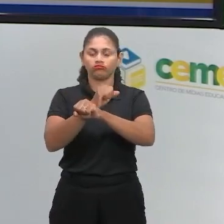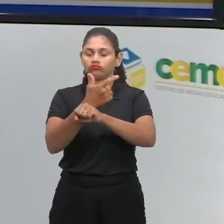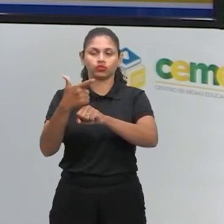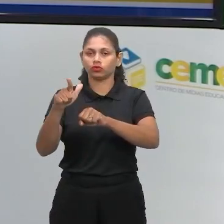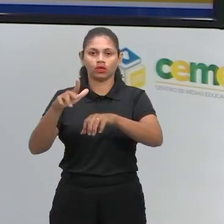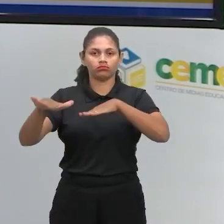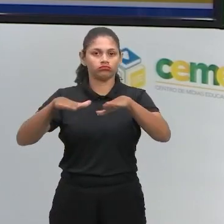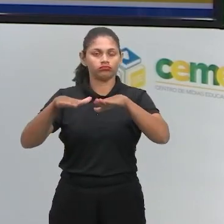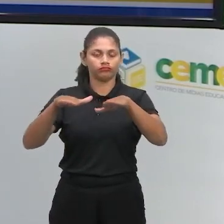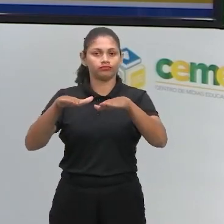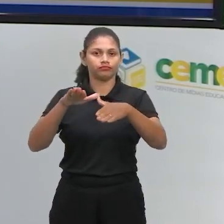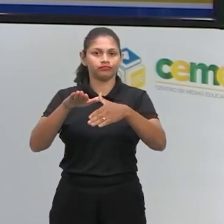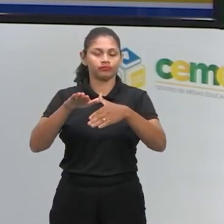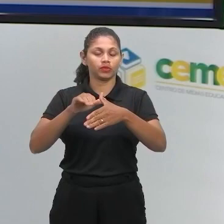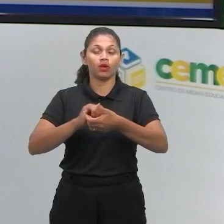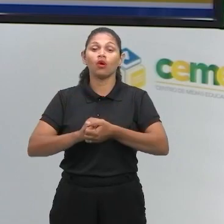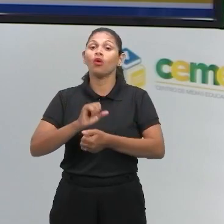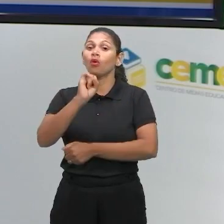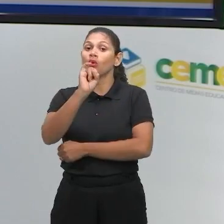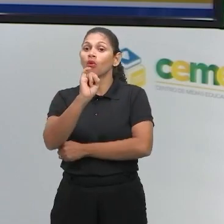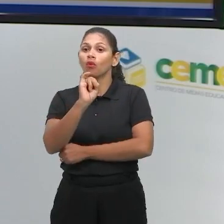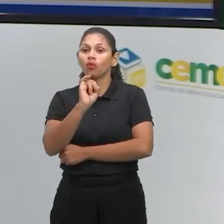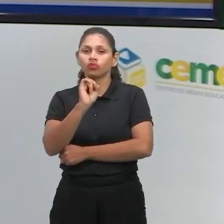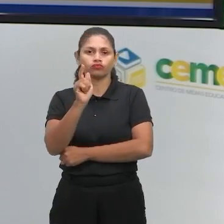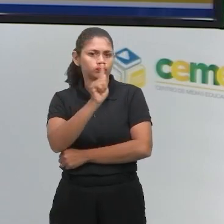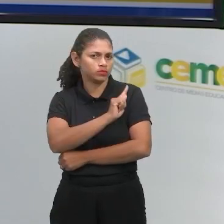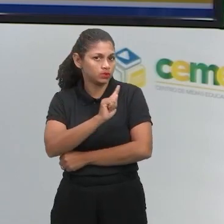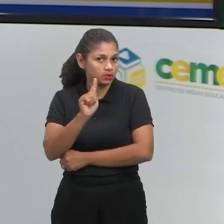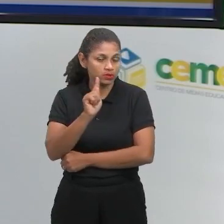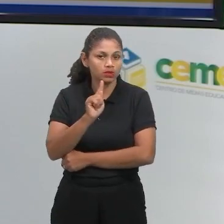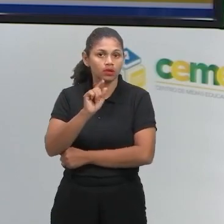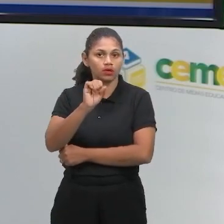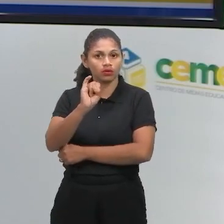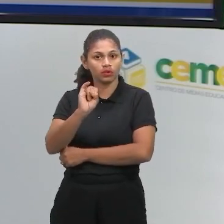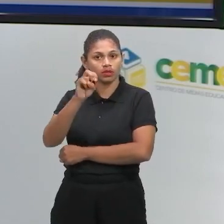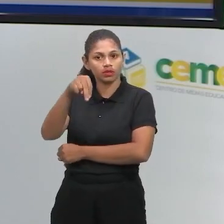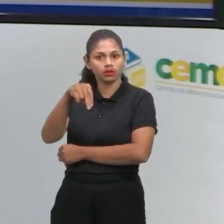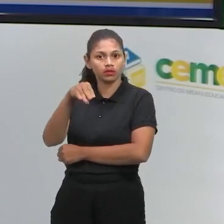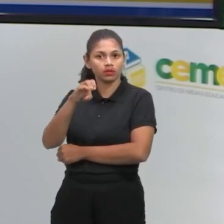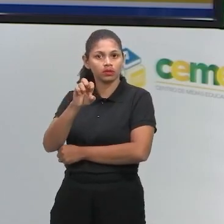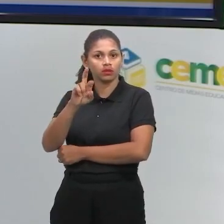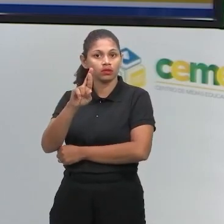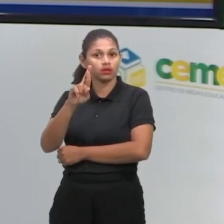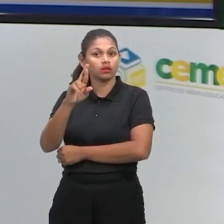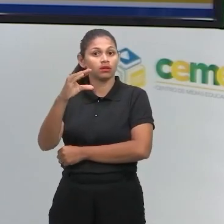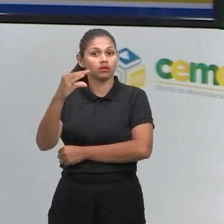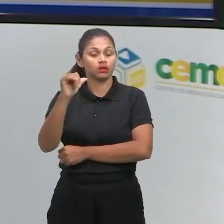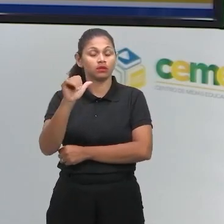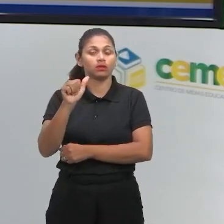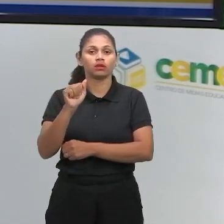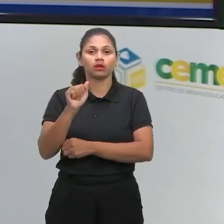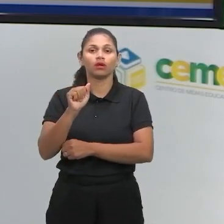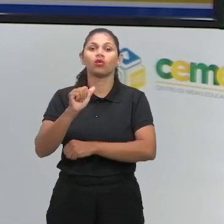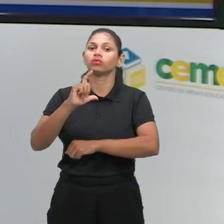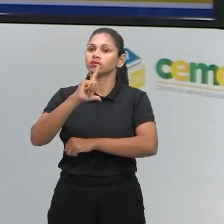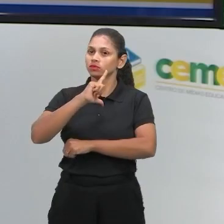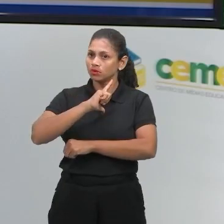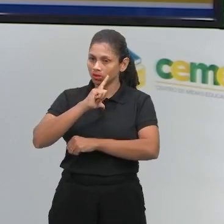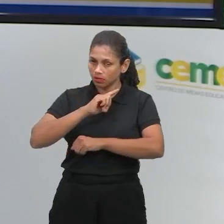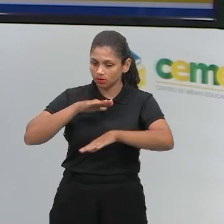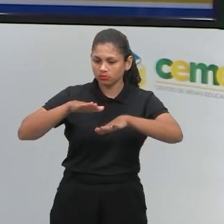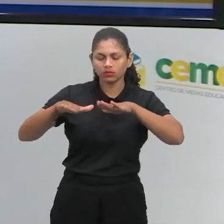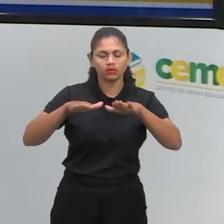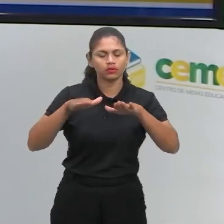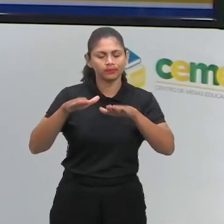o referencial não inercial, ou seja, quando não tem inércia, é quando tem um movimento. Então, por exemplo, você está